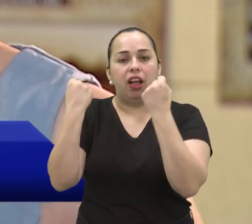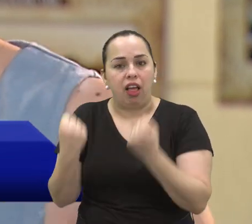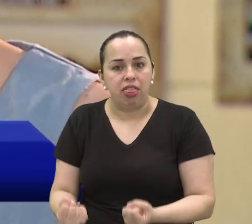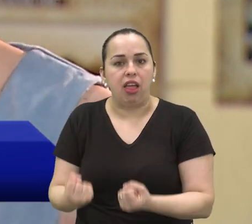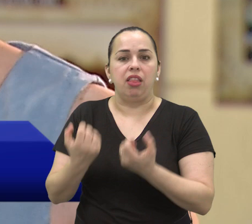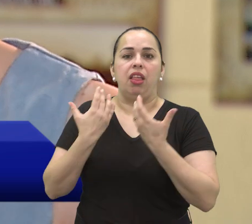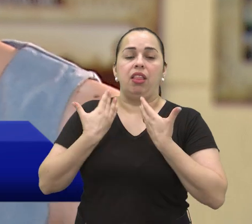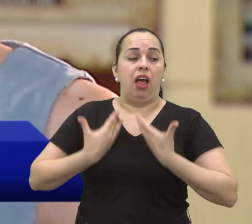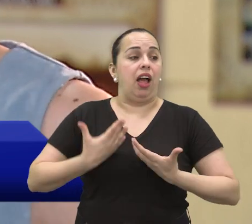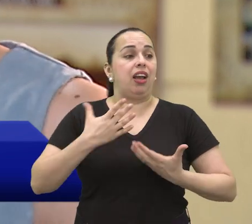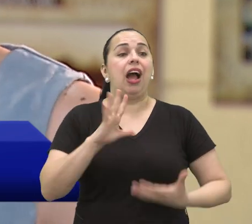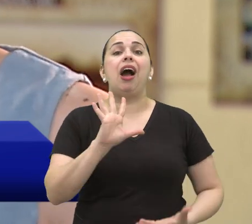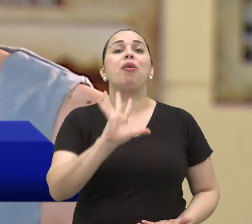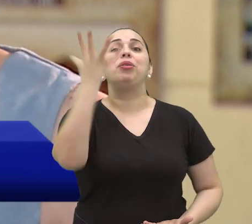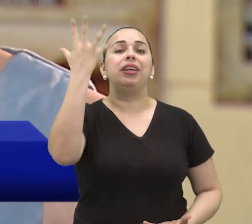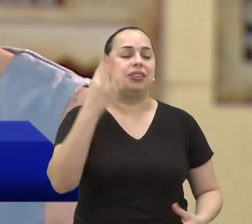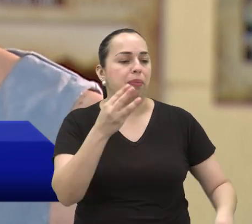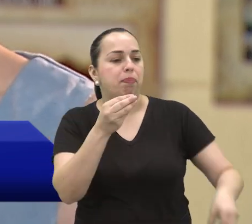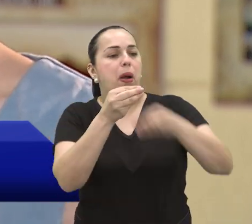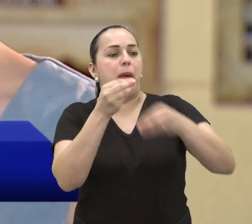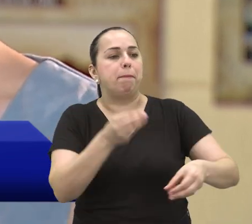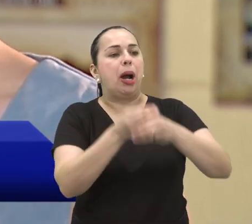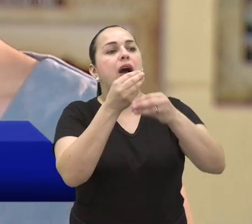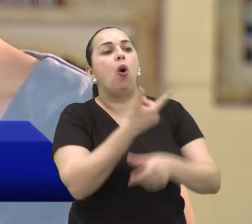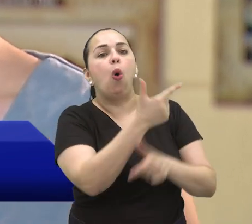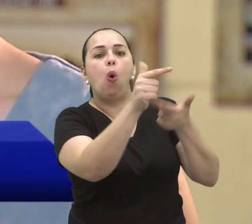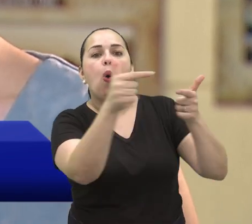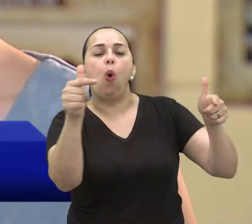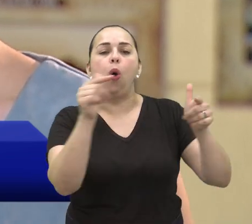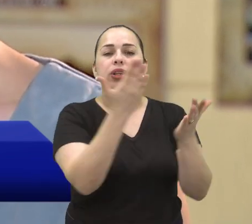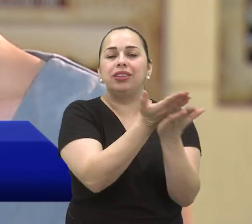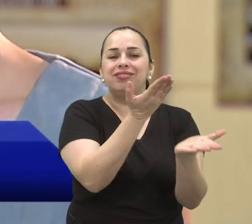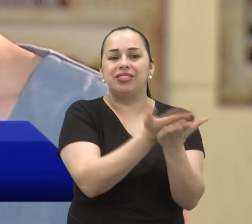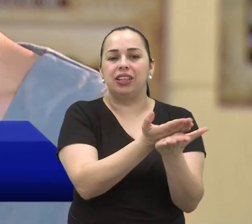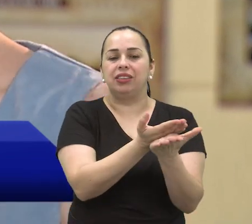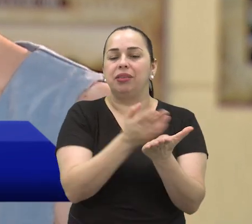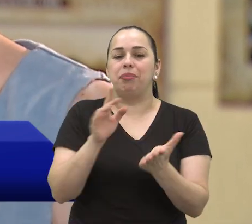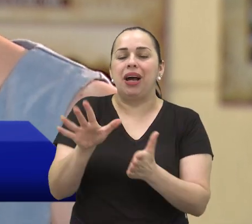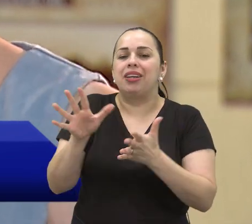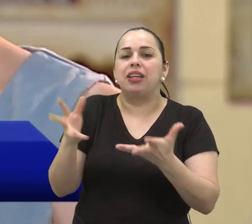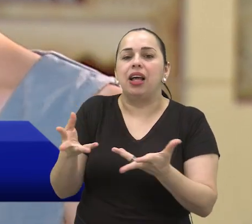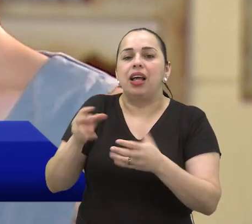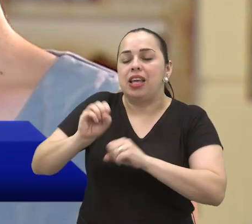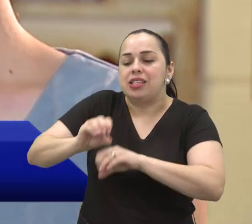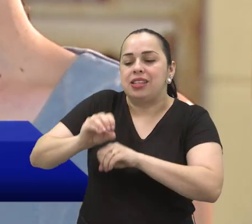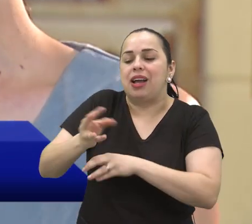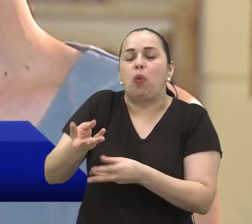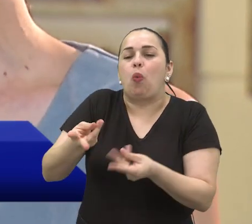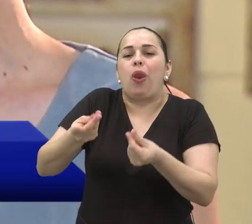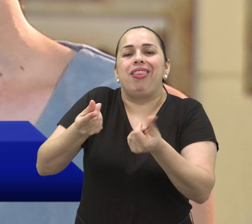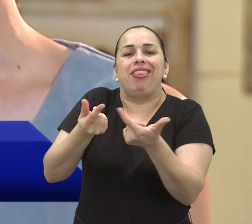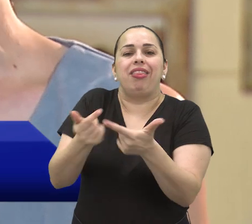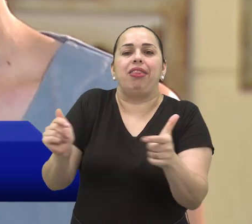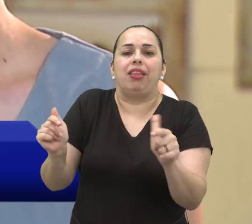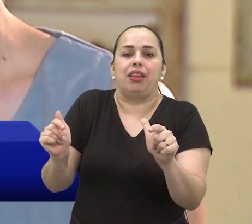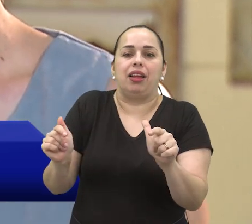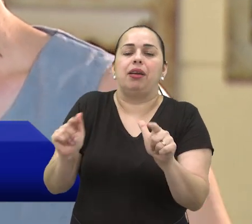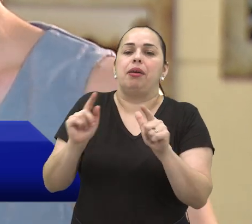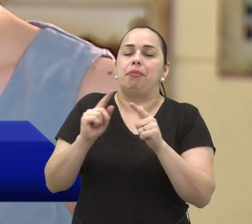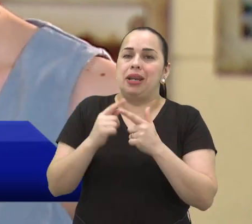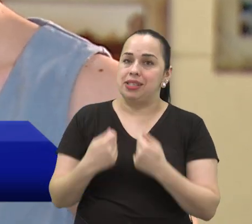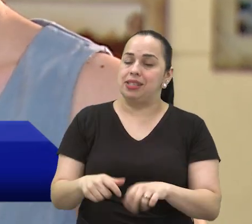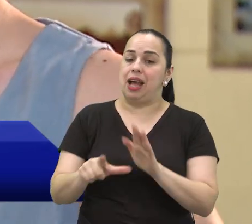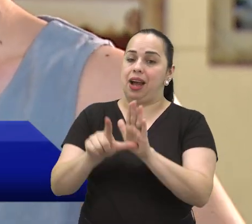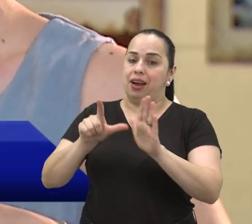estar pegando aulas a mais, e a mais do que eles podem, às vezes, dar realmente de uma boa qualidade para essa aula. Porque para a gente dar uma boa aula, a gente precisa de tempo